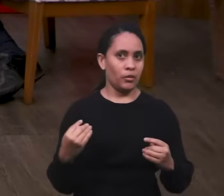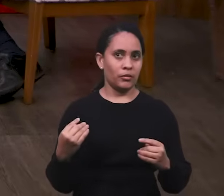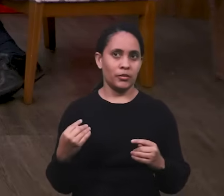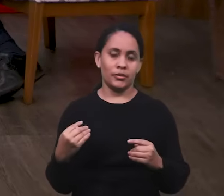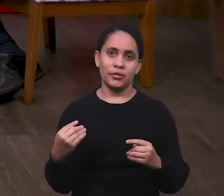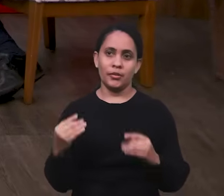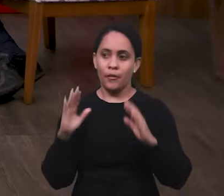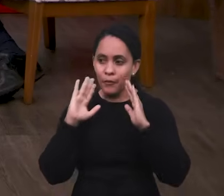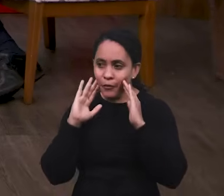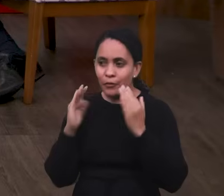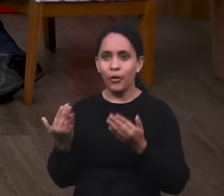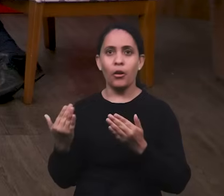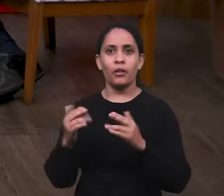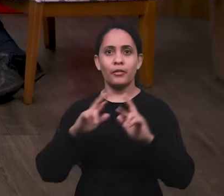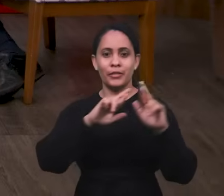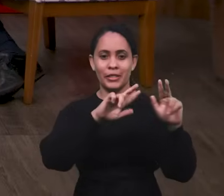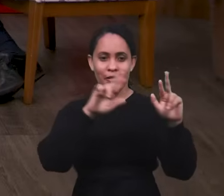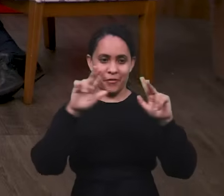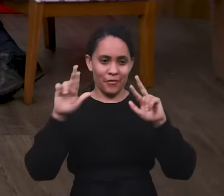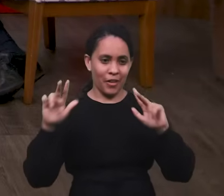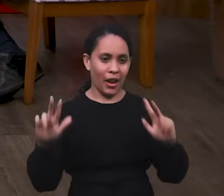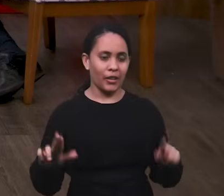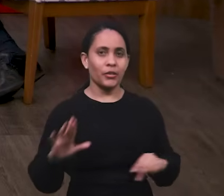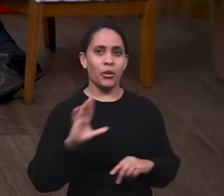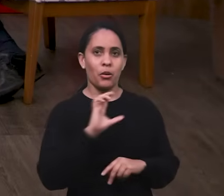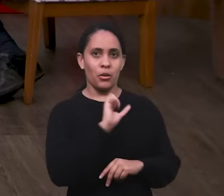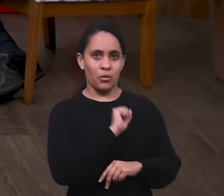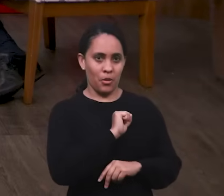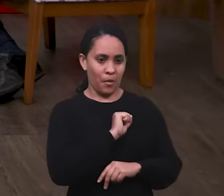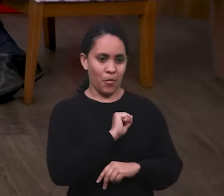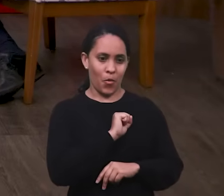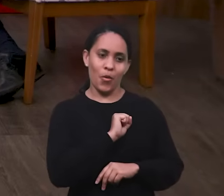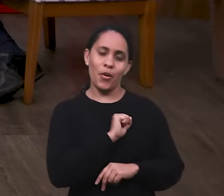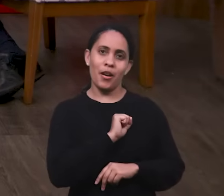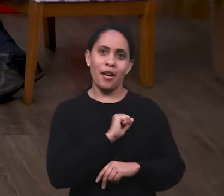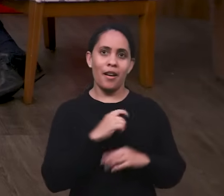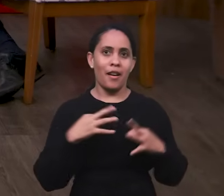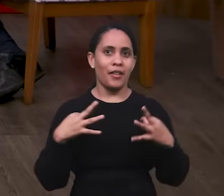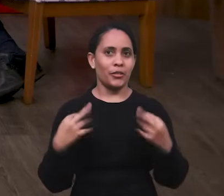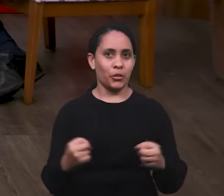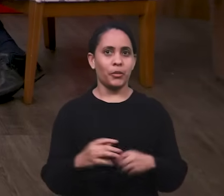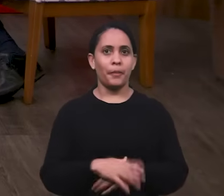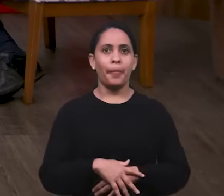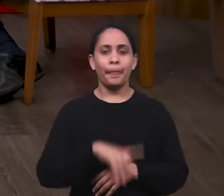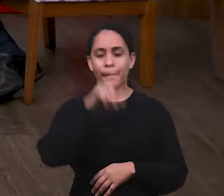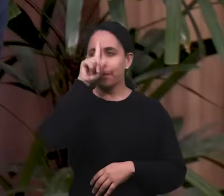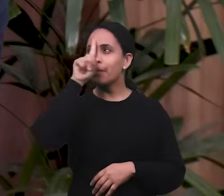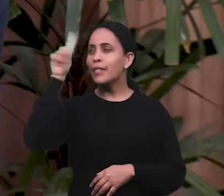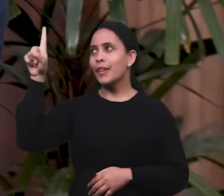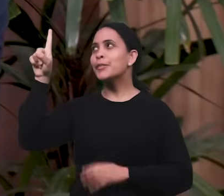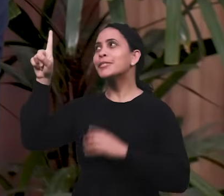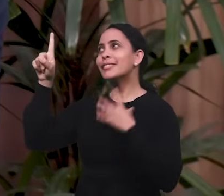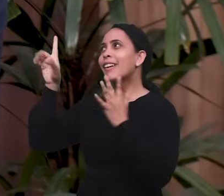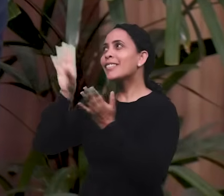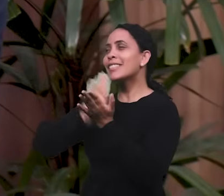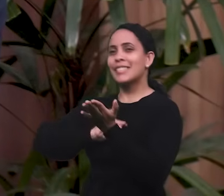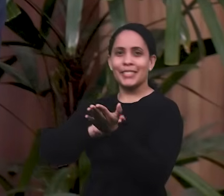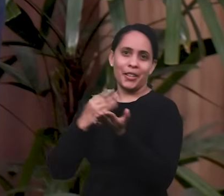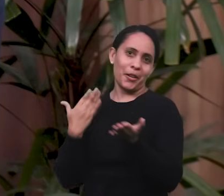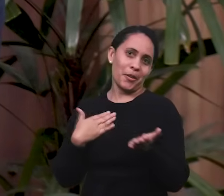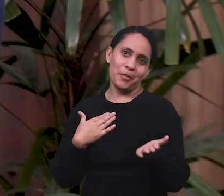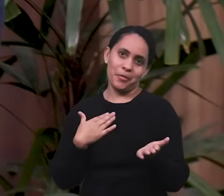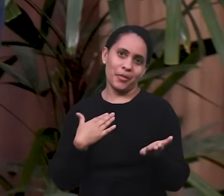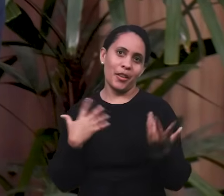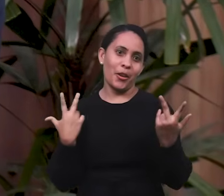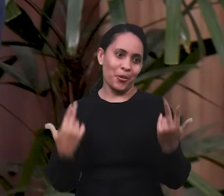seu amor é dela. Sim. Quando você tem vários, é como se fosse um amor dividido. Eu acho que o próprio Deus é um grande exemplo disso. Lógico que